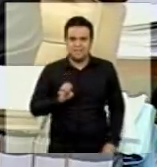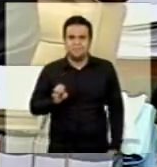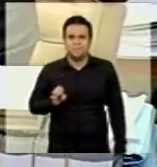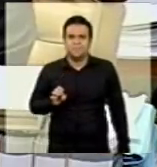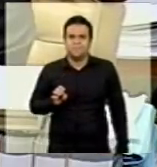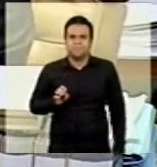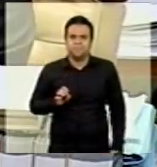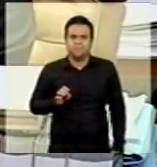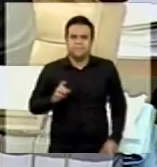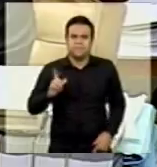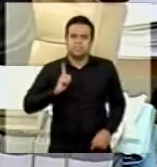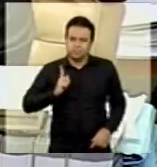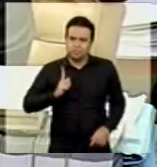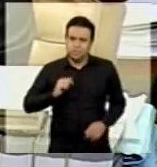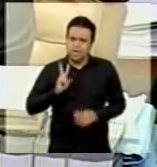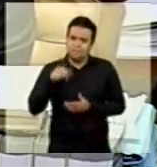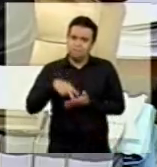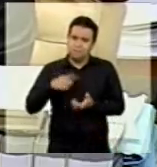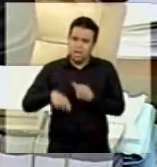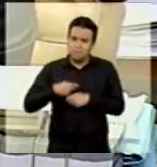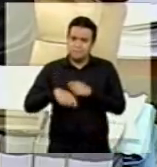em determinada administração presidencial,